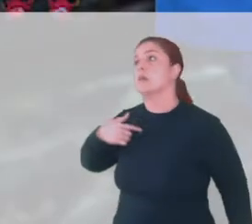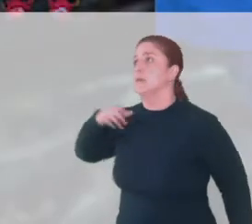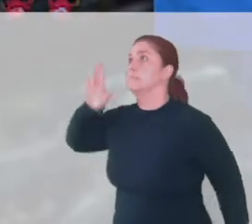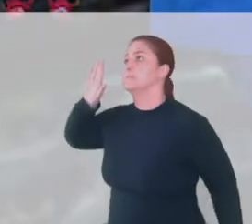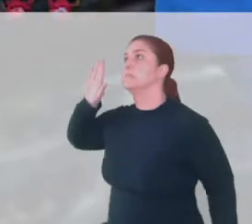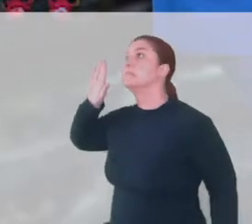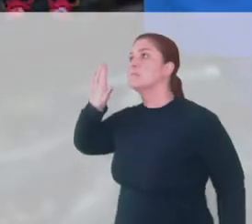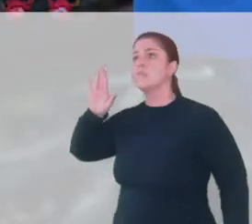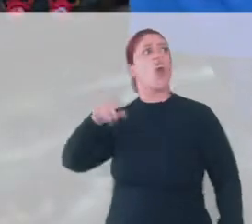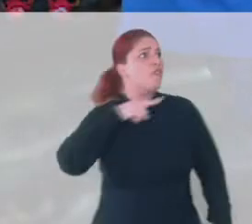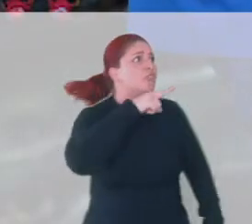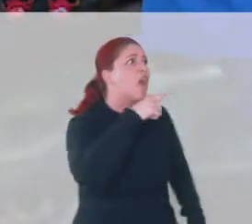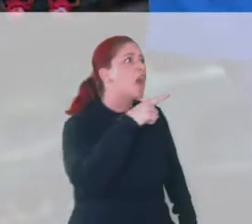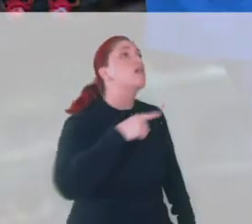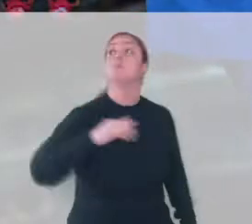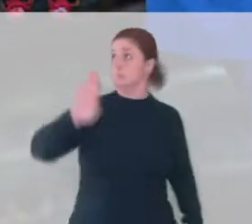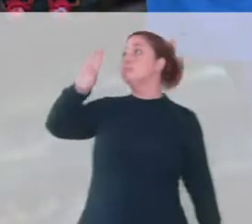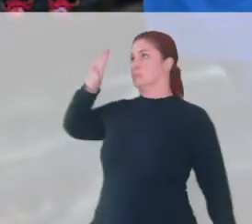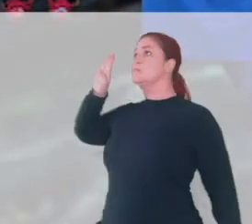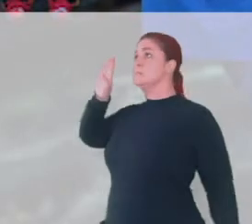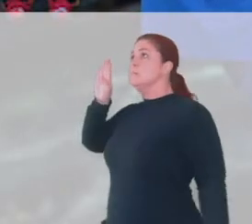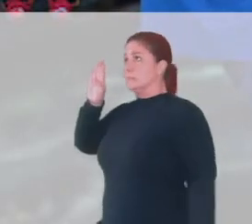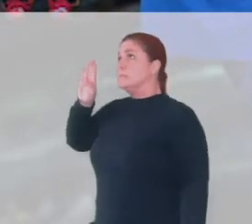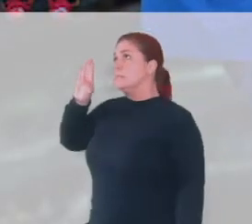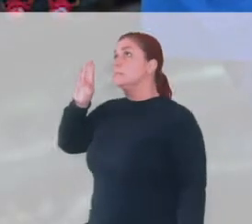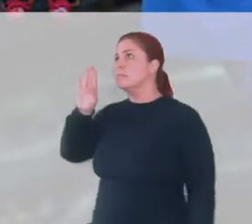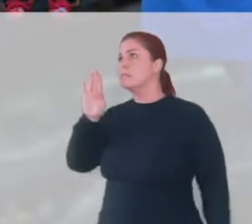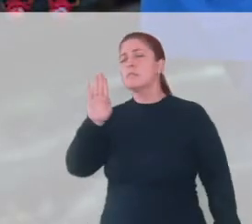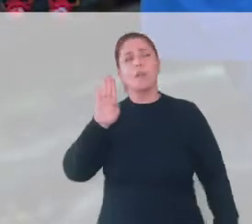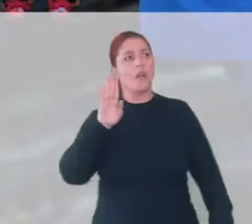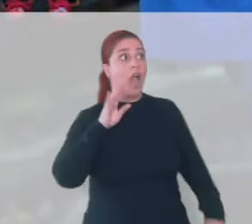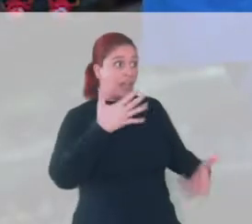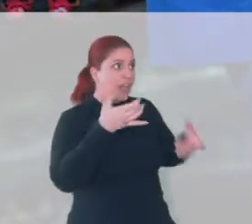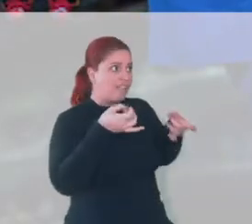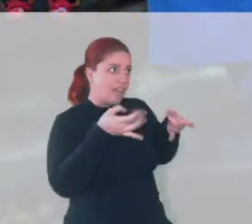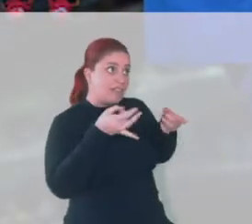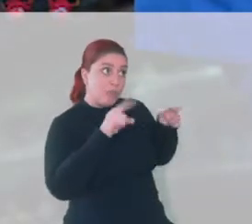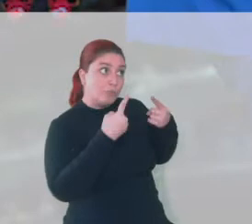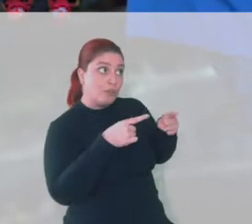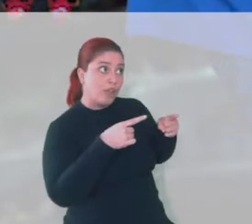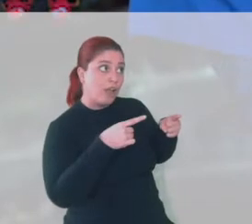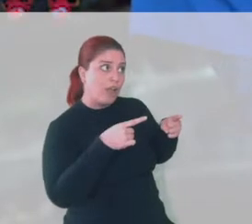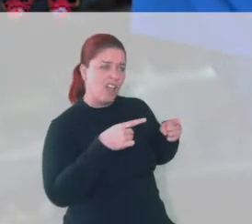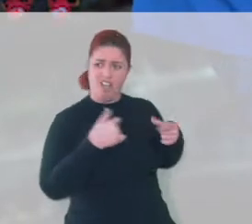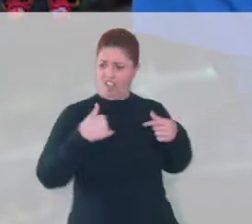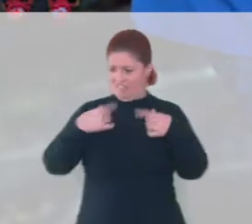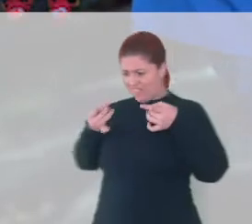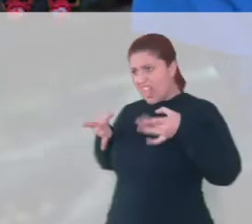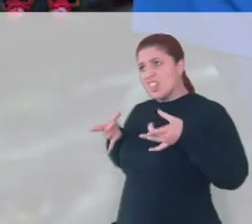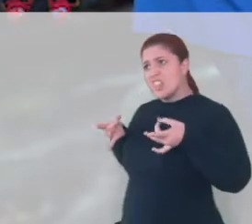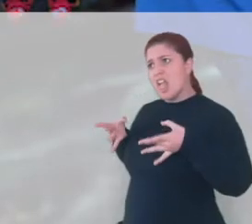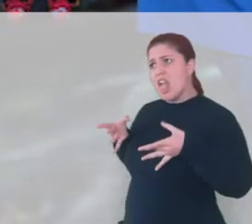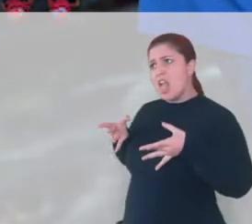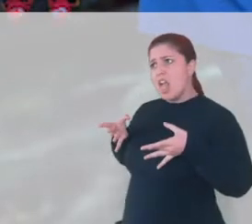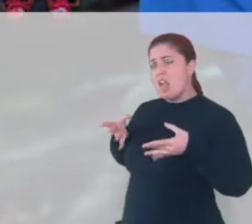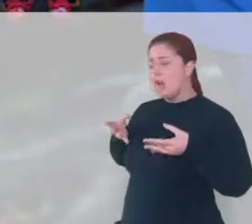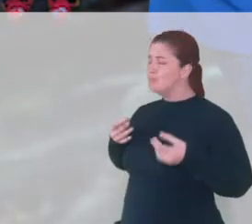Fui eu. Foi? Fui eu! Quer vendê-lo? Vender?